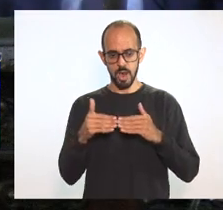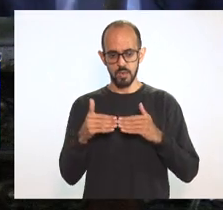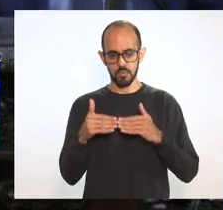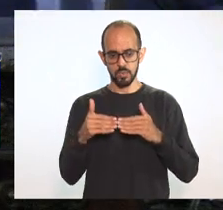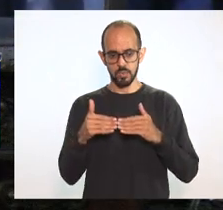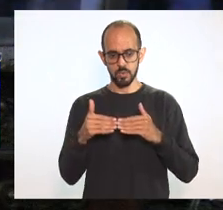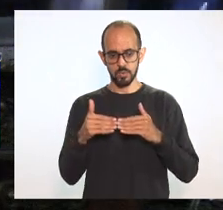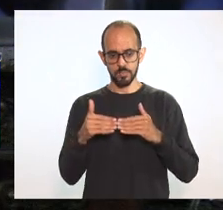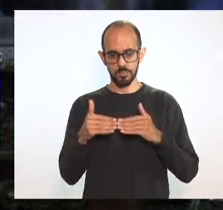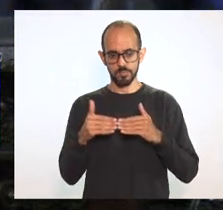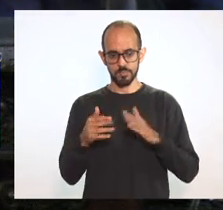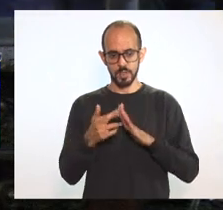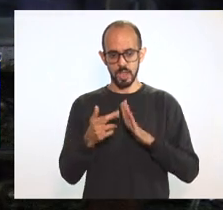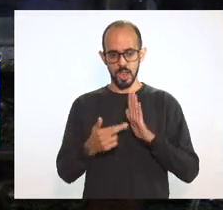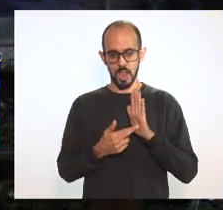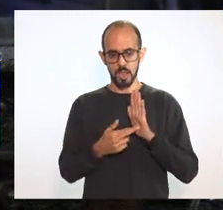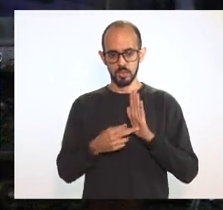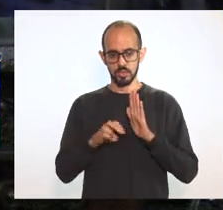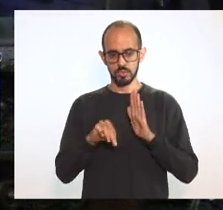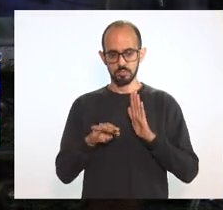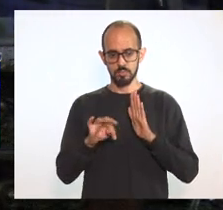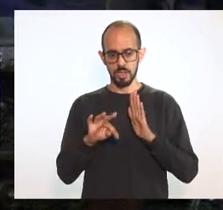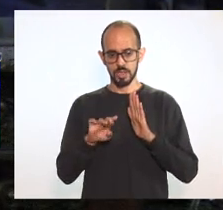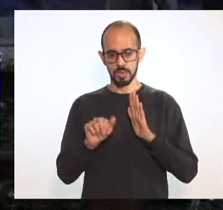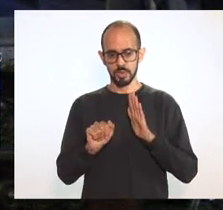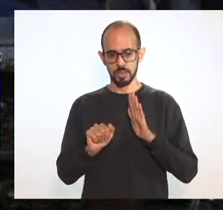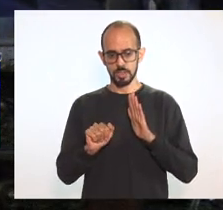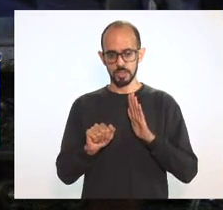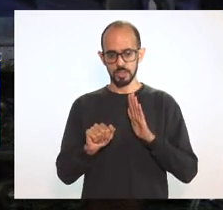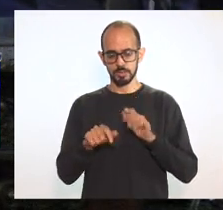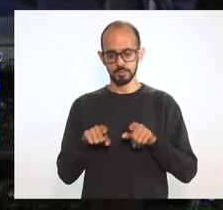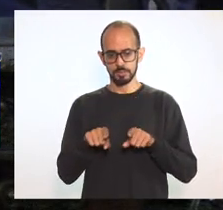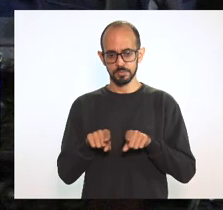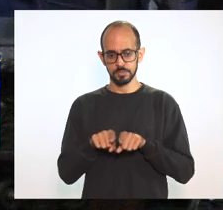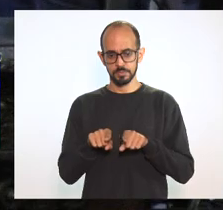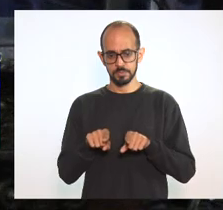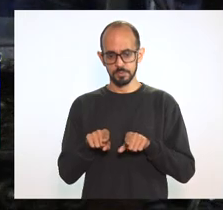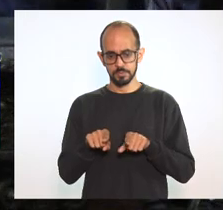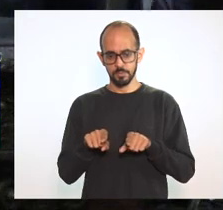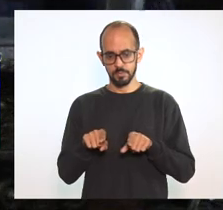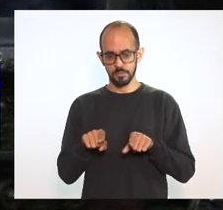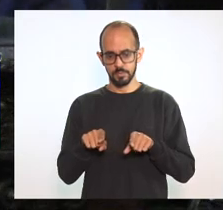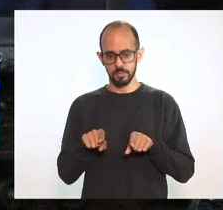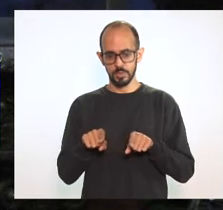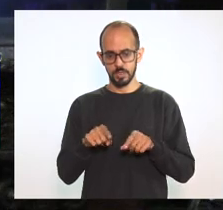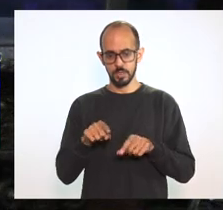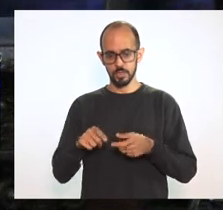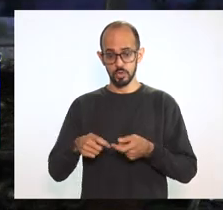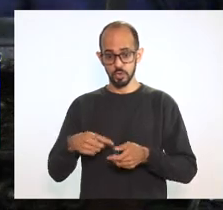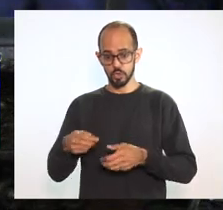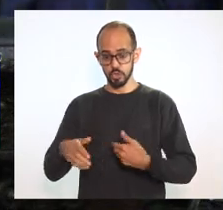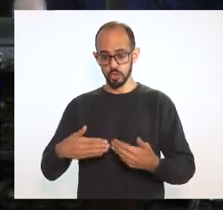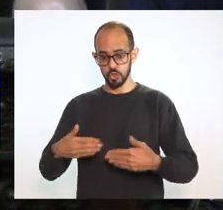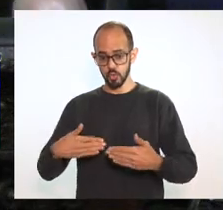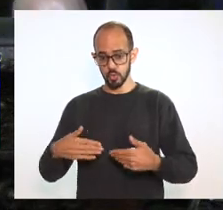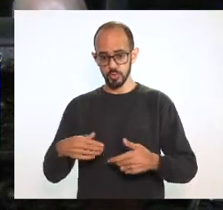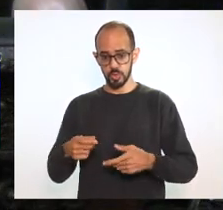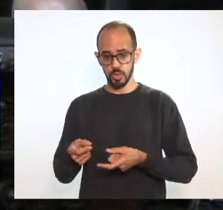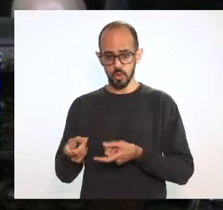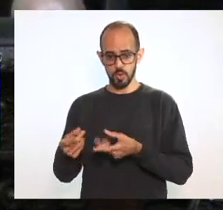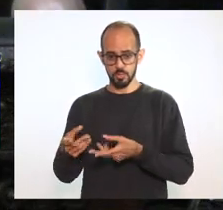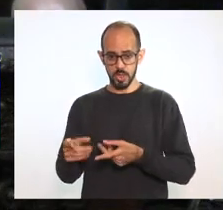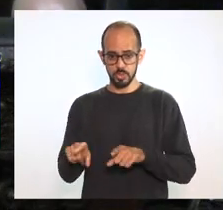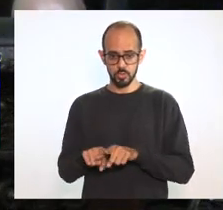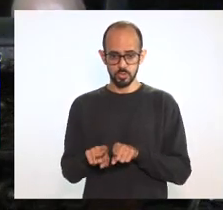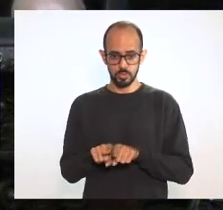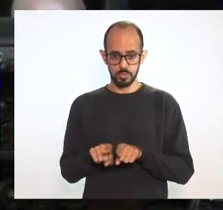Relatores, deputado Márcio Pacheco, Marta Rocha e Léo Vieira. Pendendo de parecer da Comissão de Economia, Indústria e Comércio. Para emitir parecer pela Comissão de Economia, Indústria e